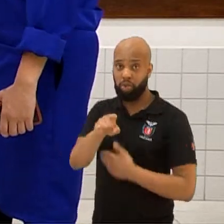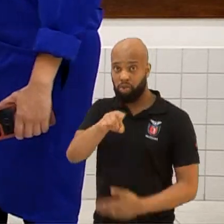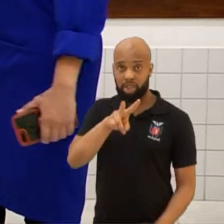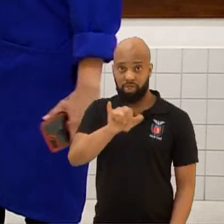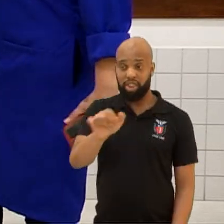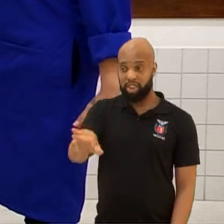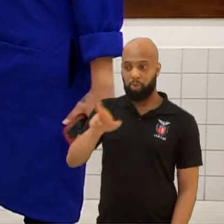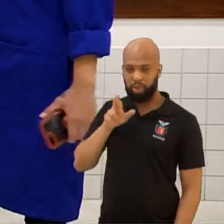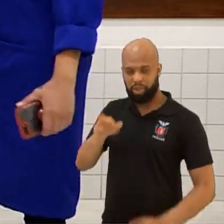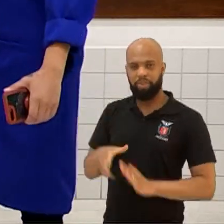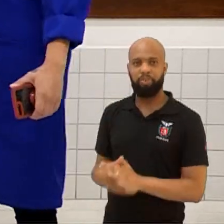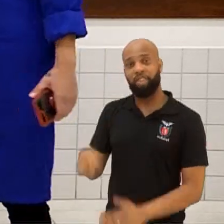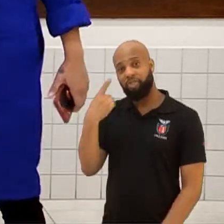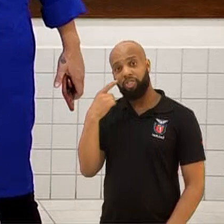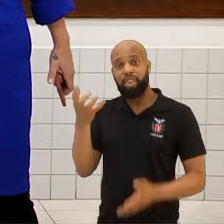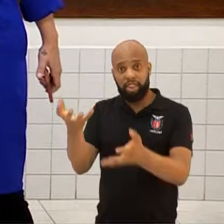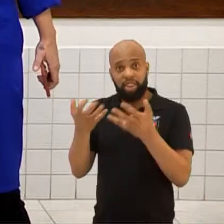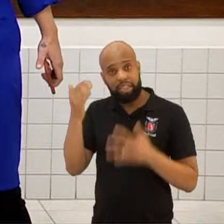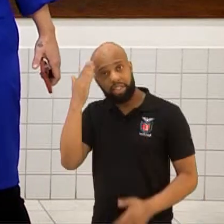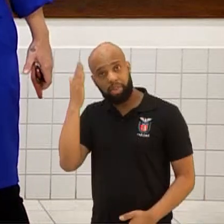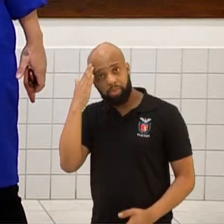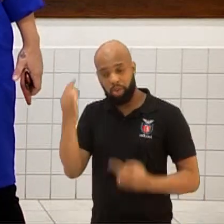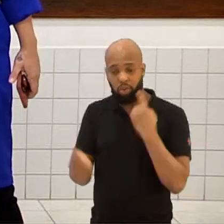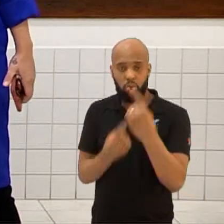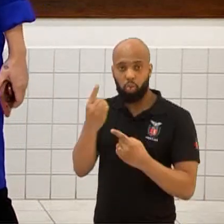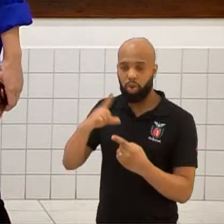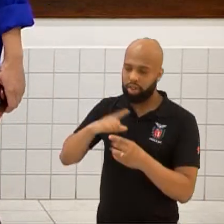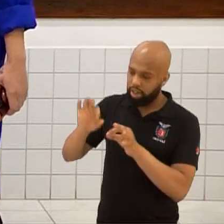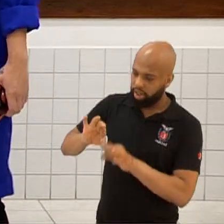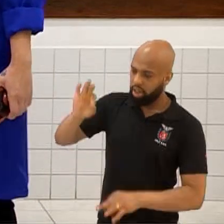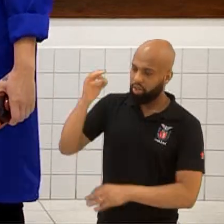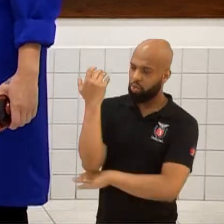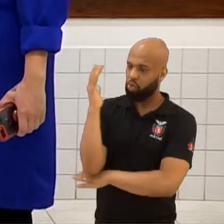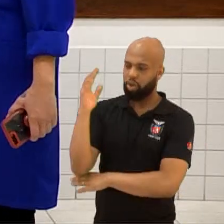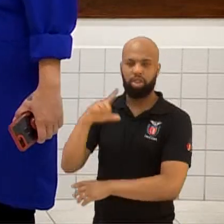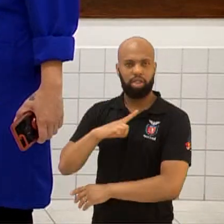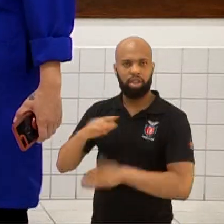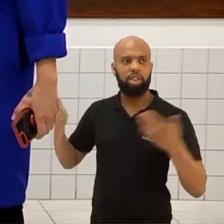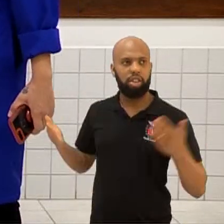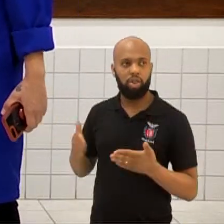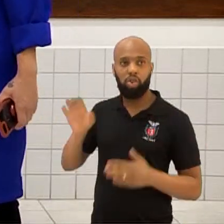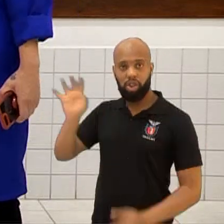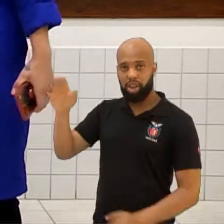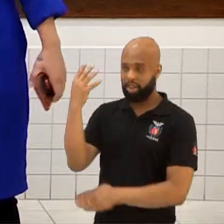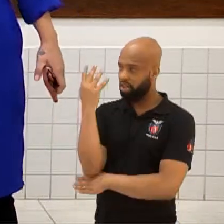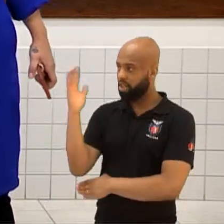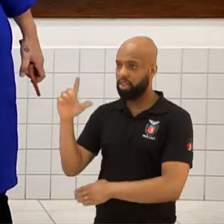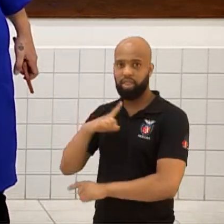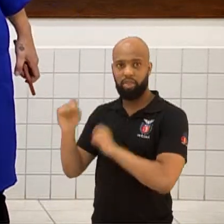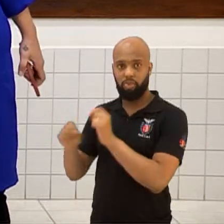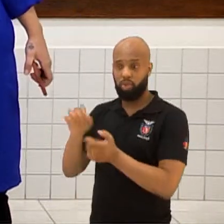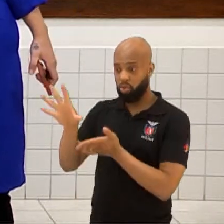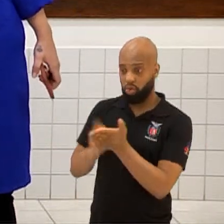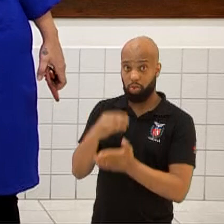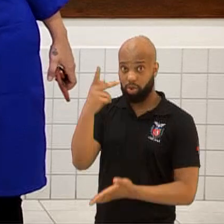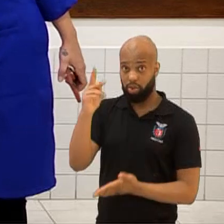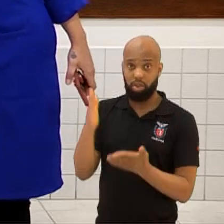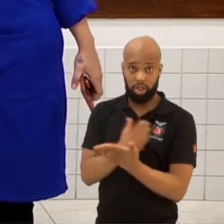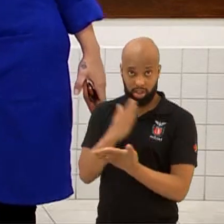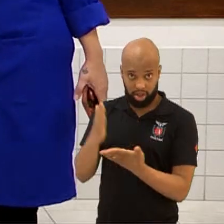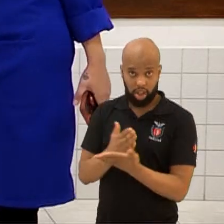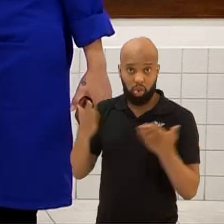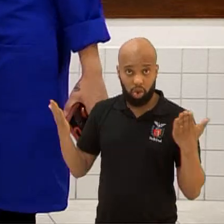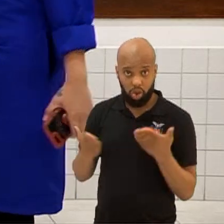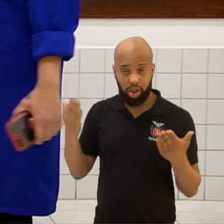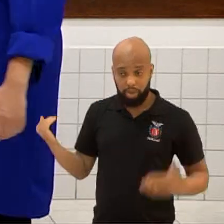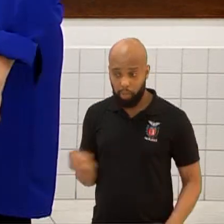então. Aqui nós queremos saber qual é a altura dessa árvore. Então, essa árvore está representada, anote aí no seu caderno, tá? Porque